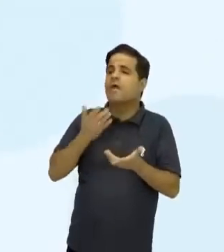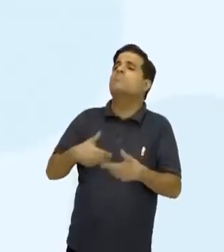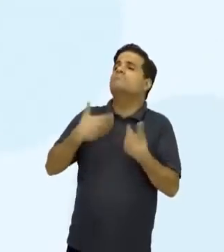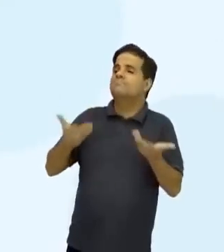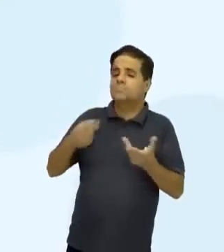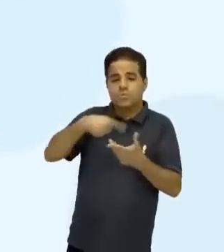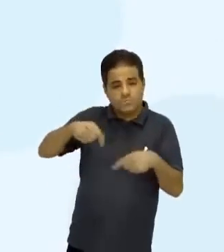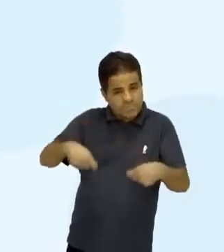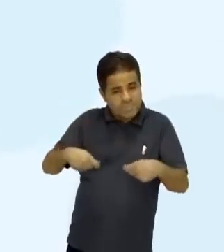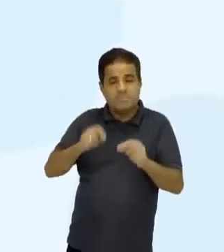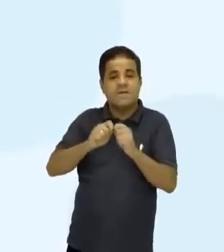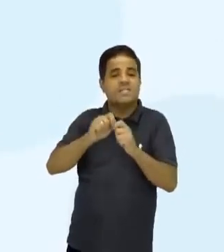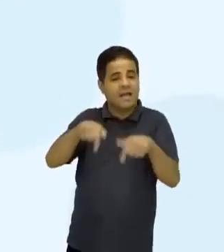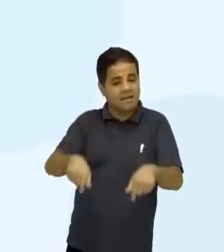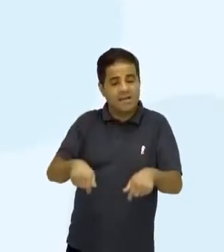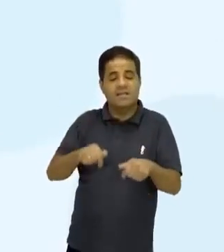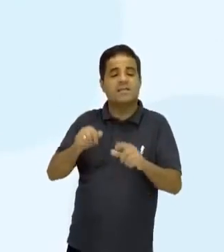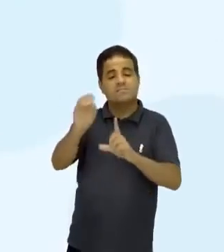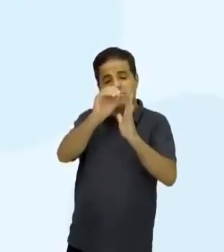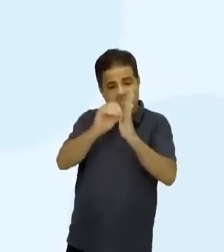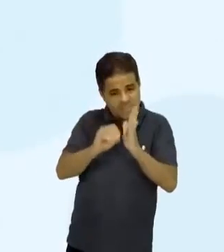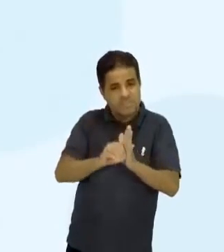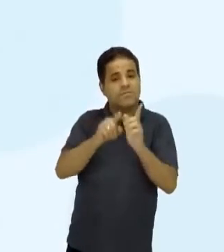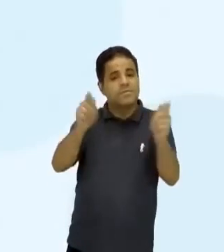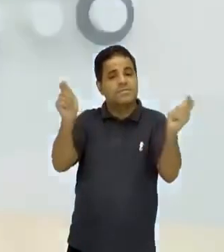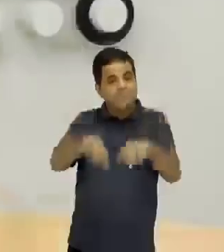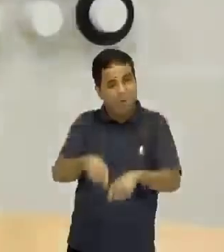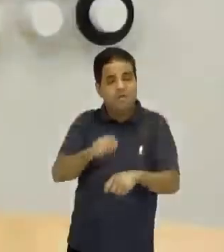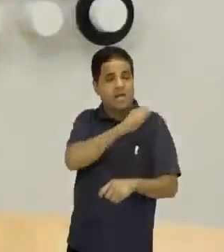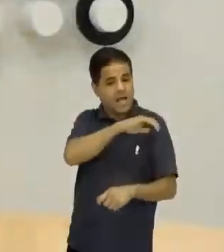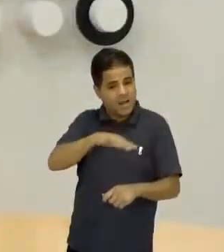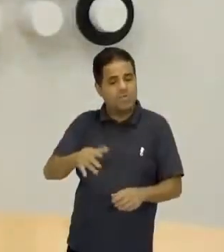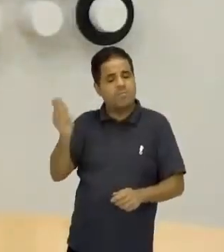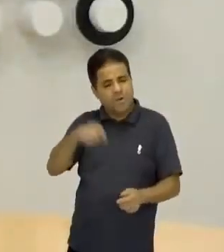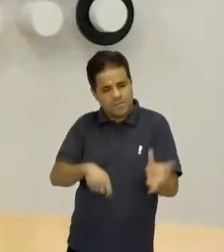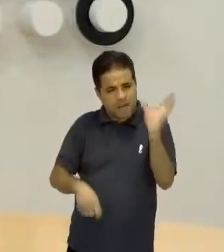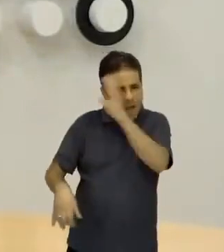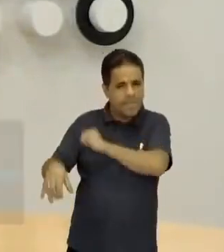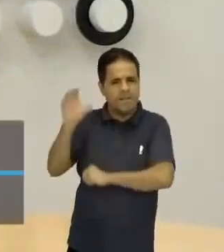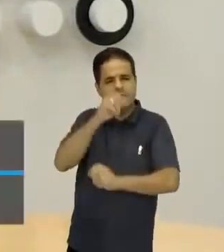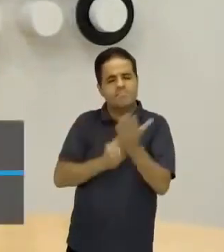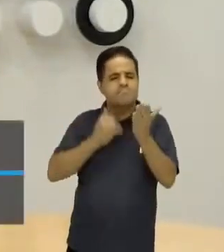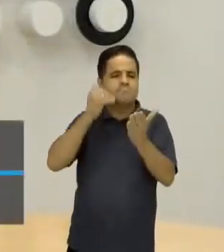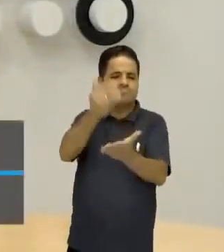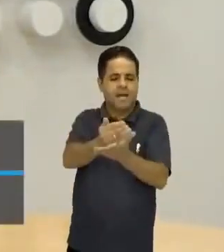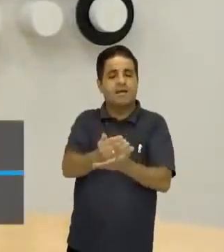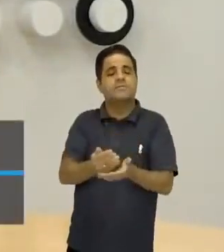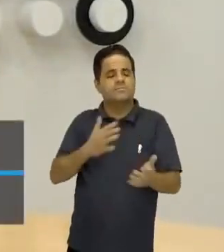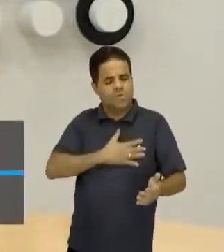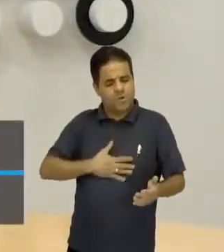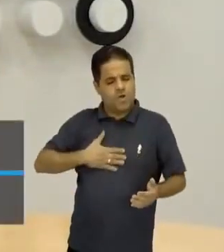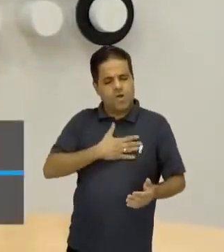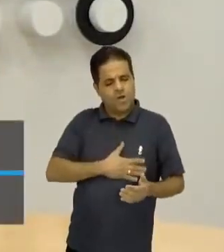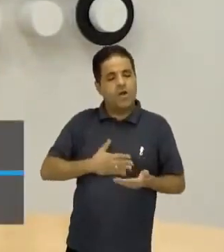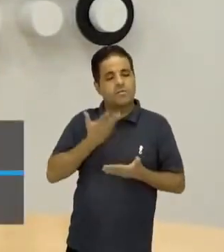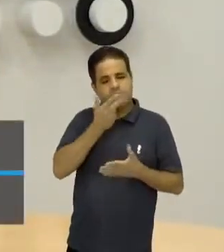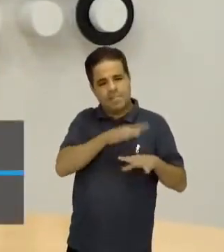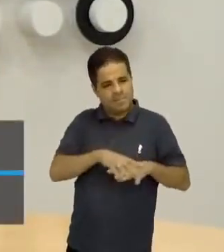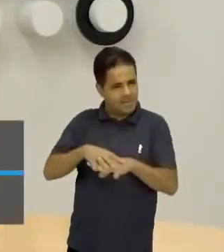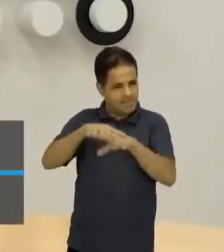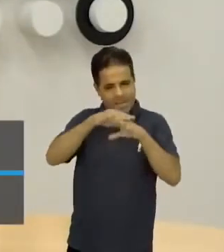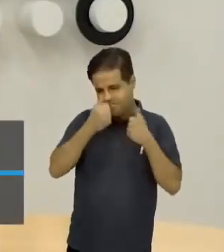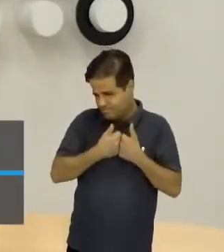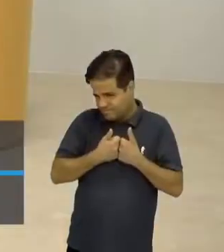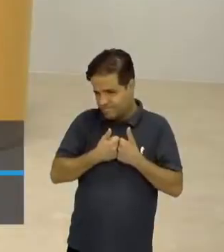nós precisamos fazer aqui no Centro de Mídias para que você, aluno, aprenda cada vez mais e também goste de matemática.